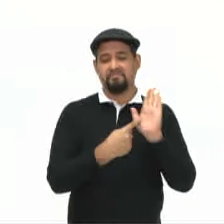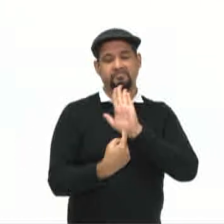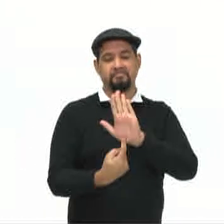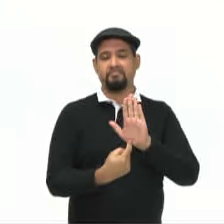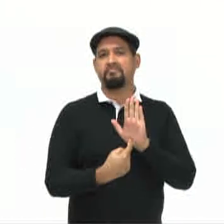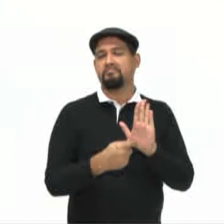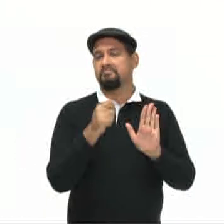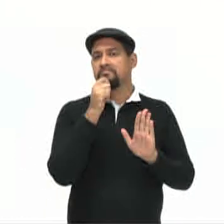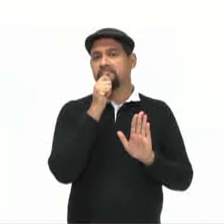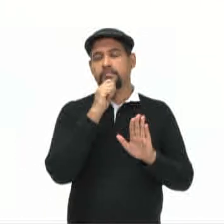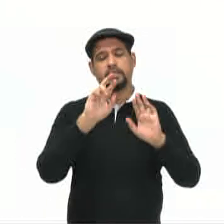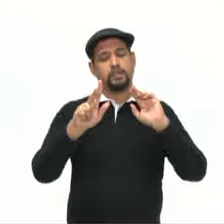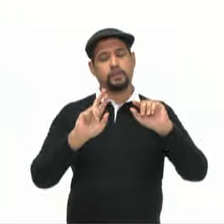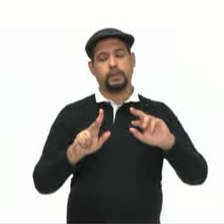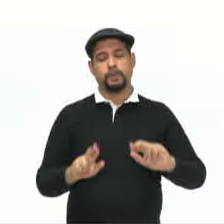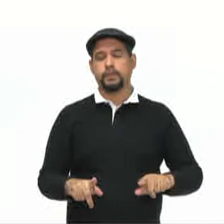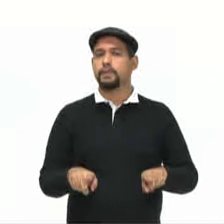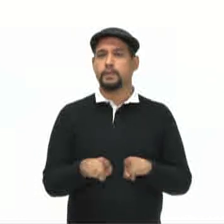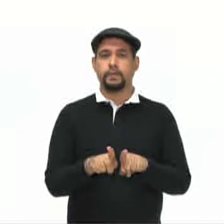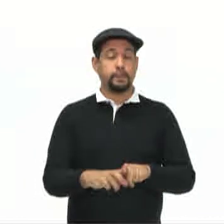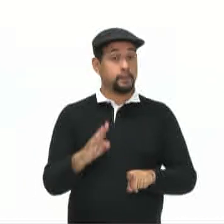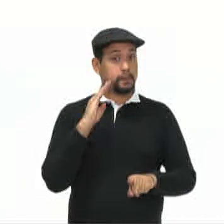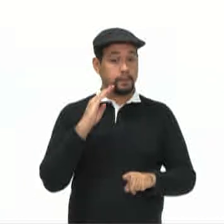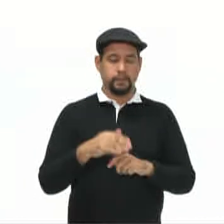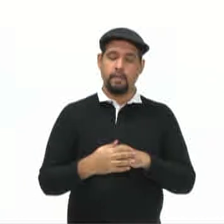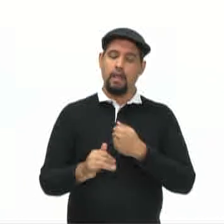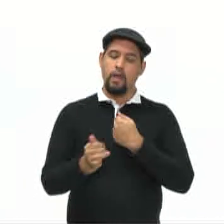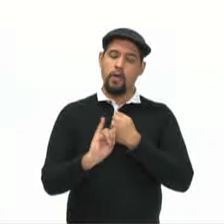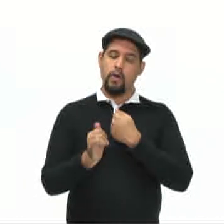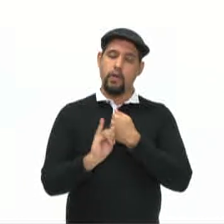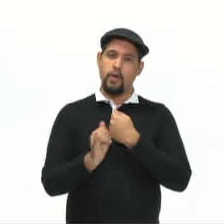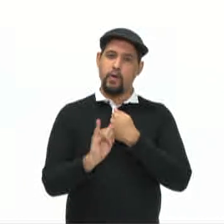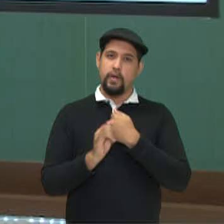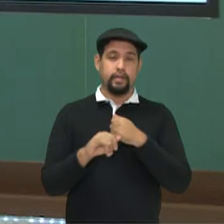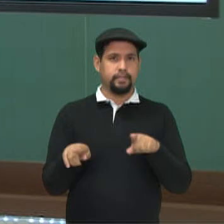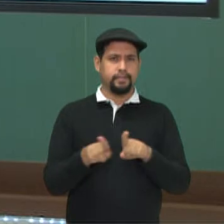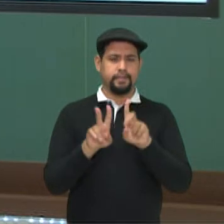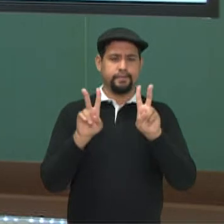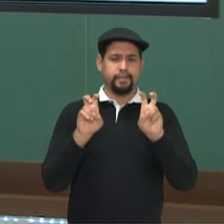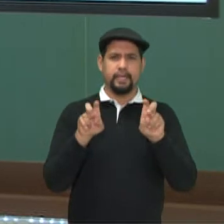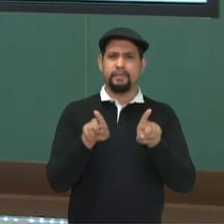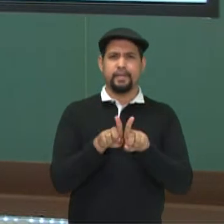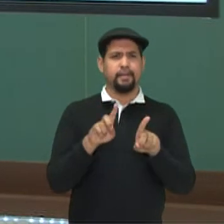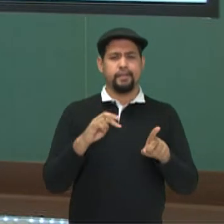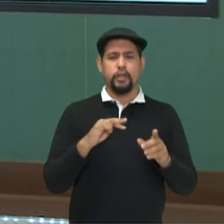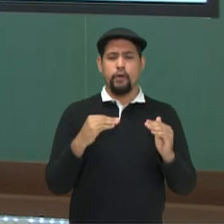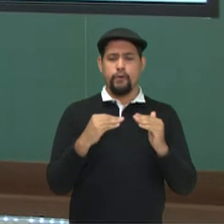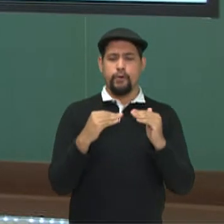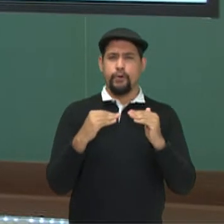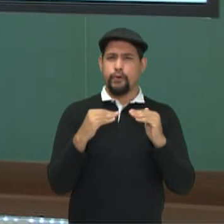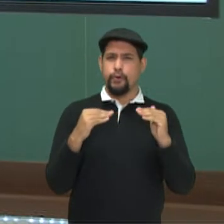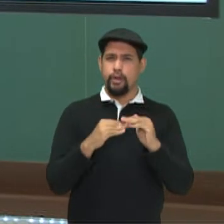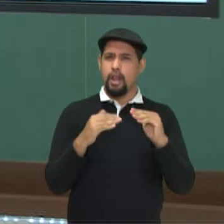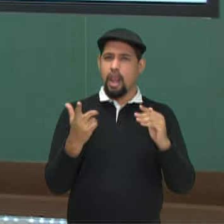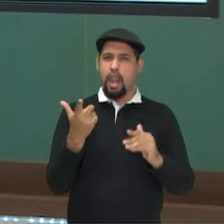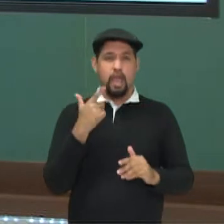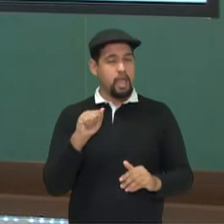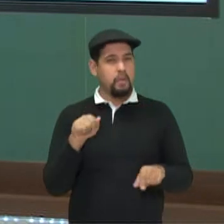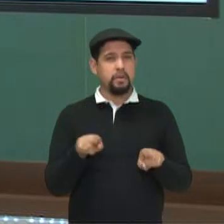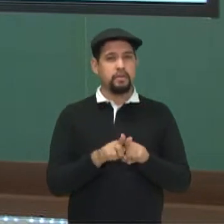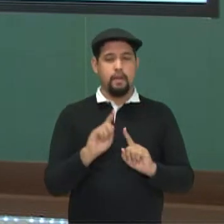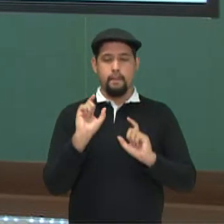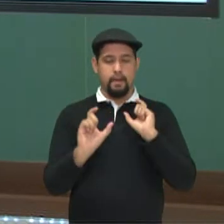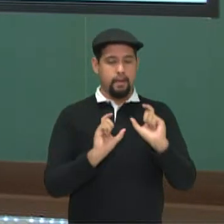porque, em muitos momentos, principalmente na crônica, se o tema da crônica não for realmente o objeto da língua, da linguagem,